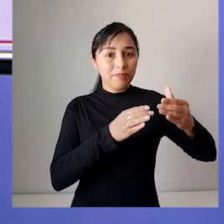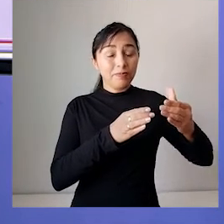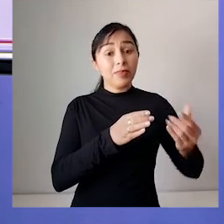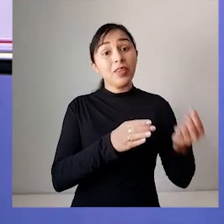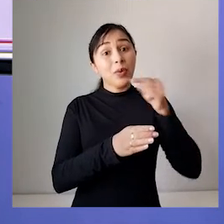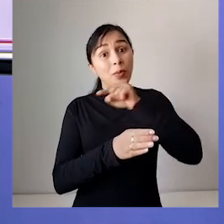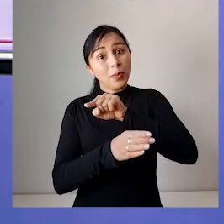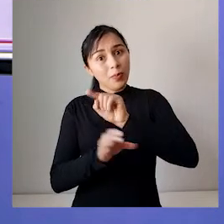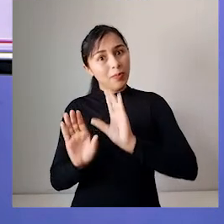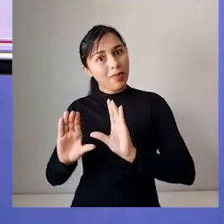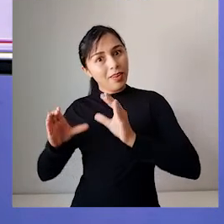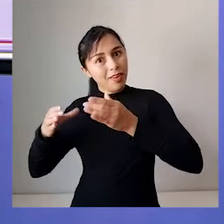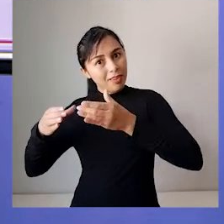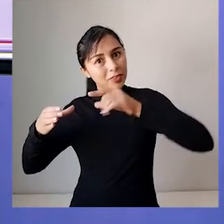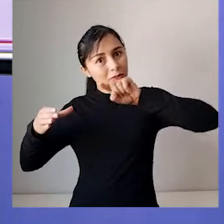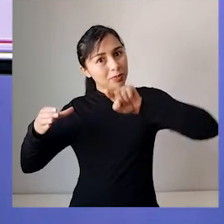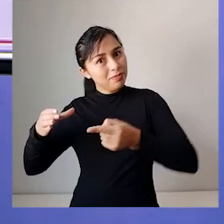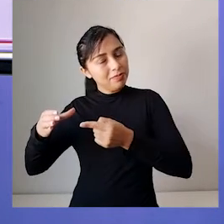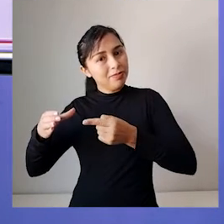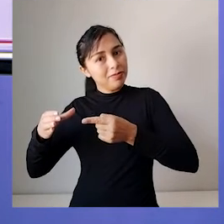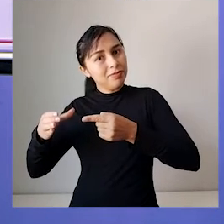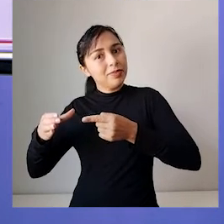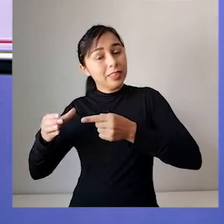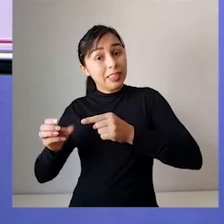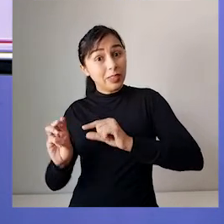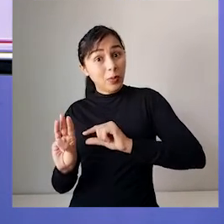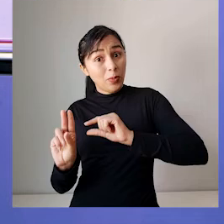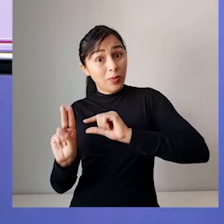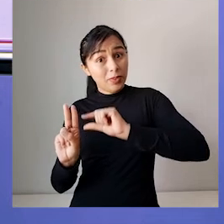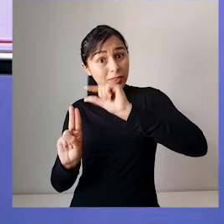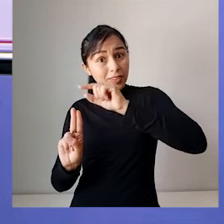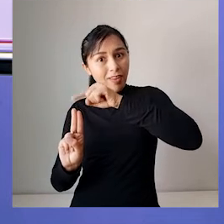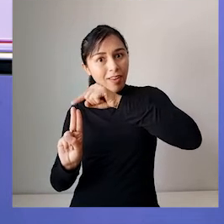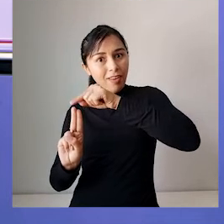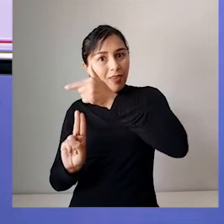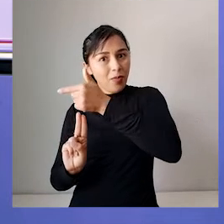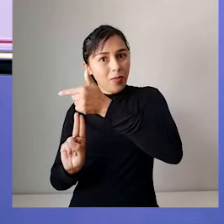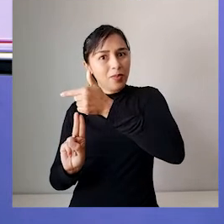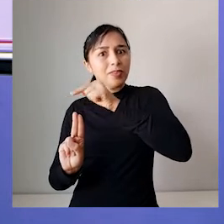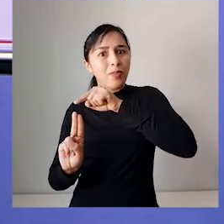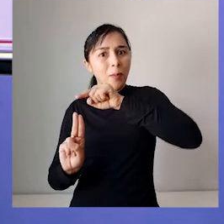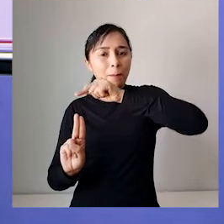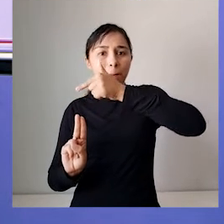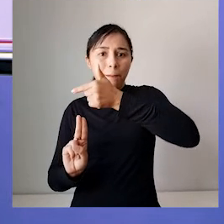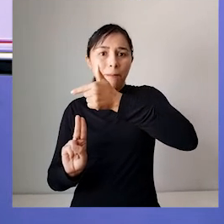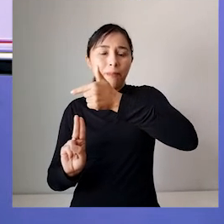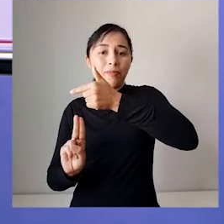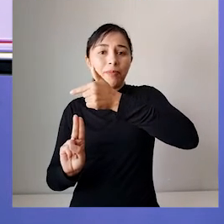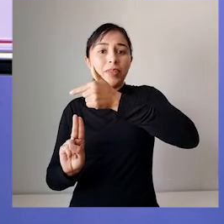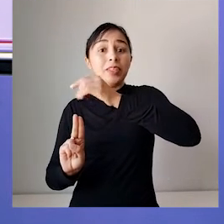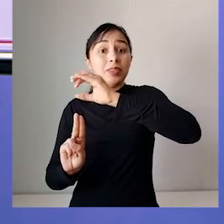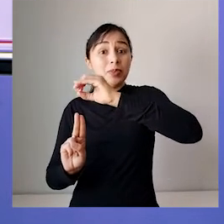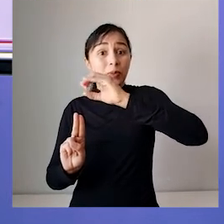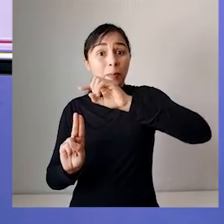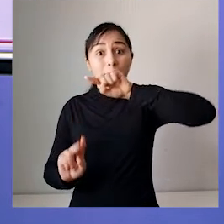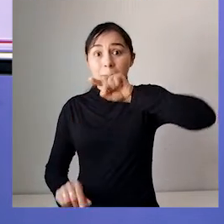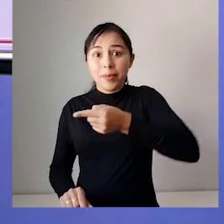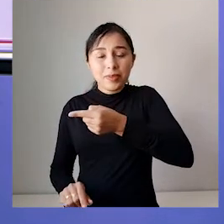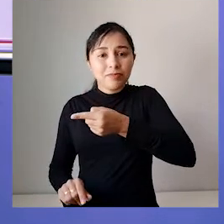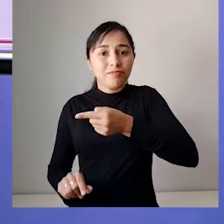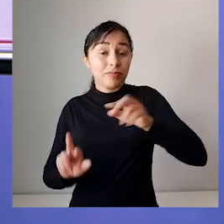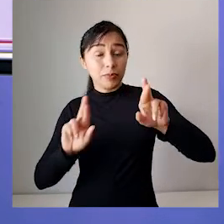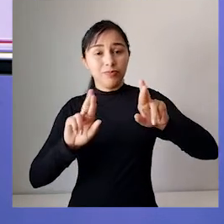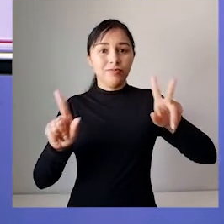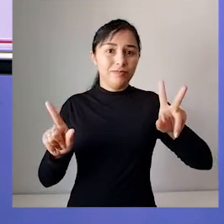valor diferente do 2 que está na quinta ordem, que é o 2 referente à dezena de milhar. Aqui nós